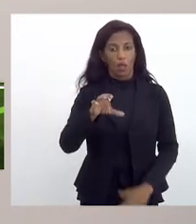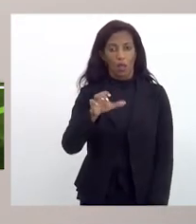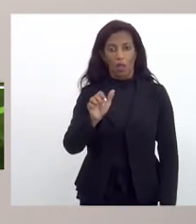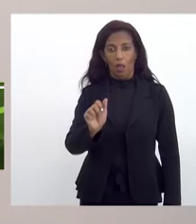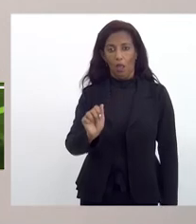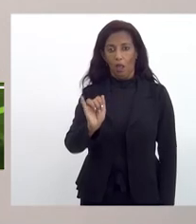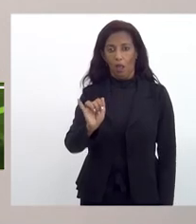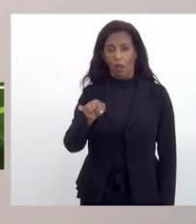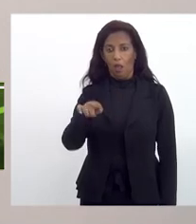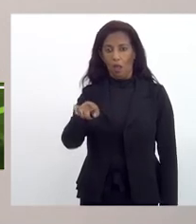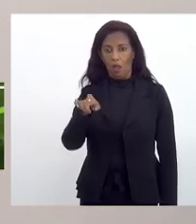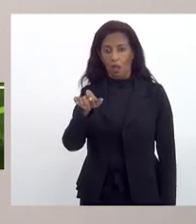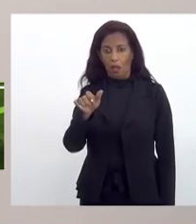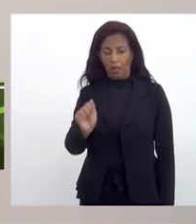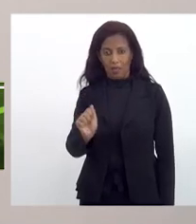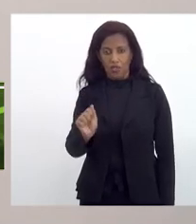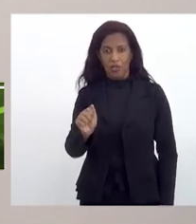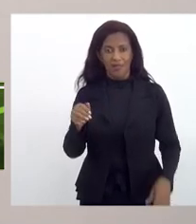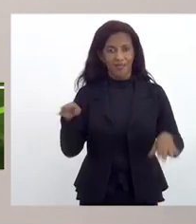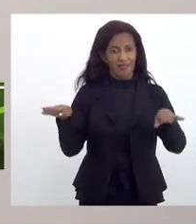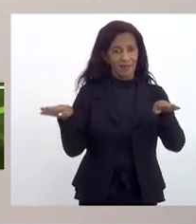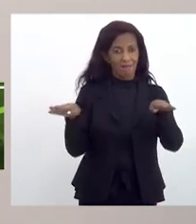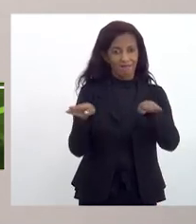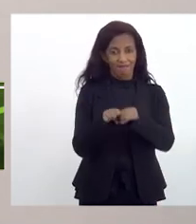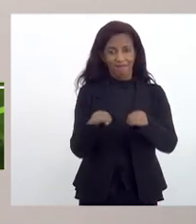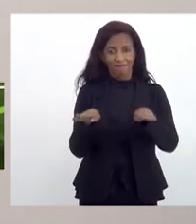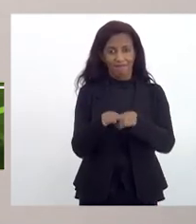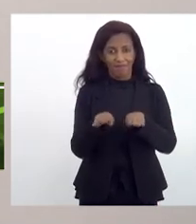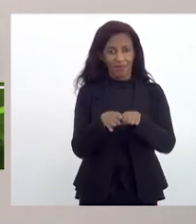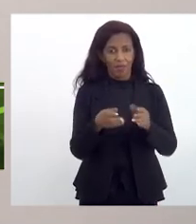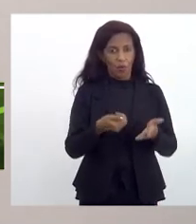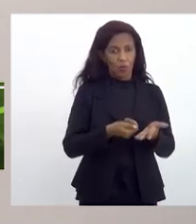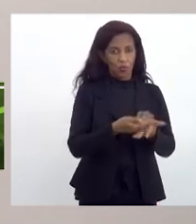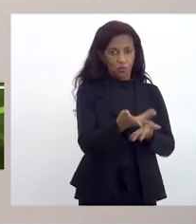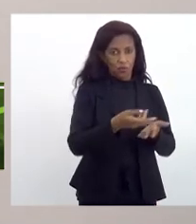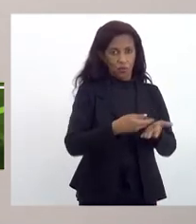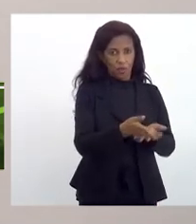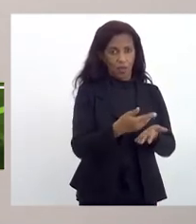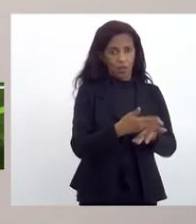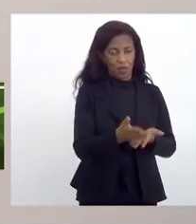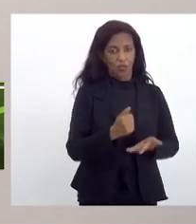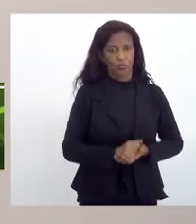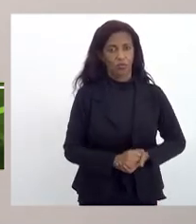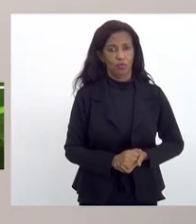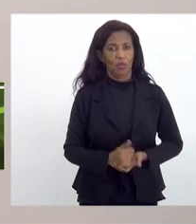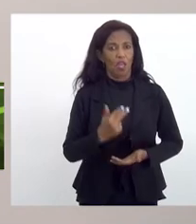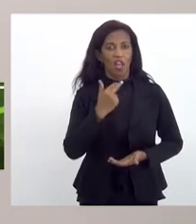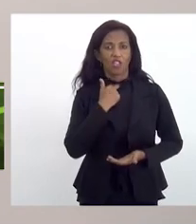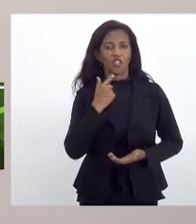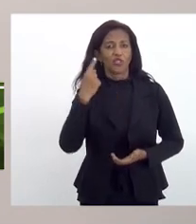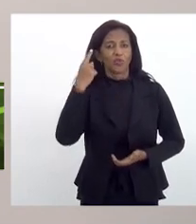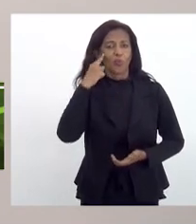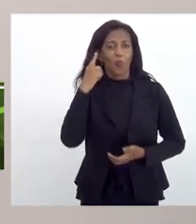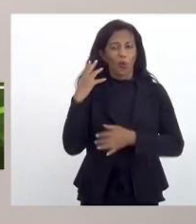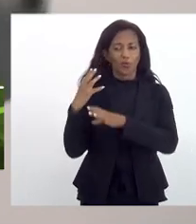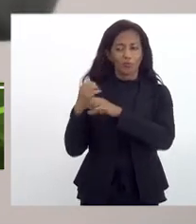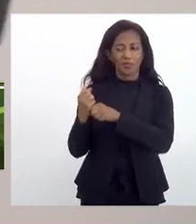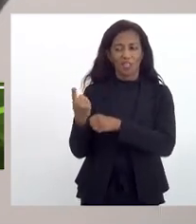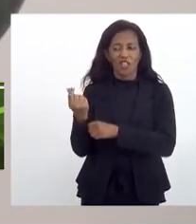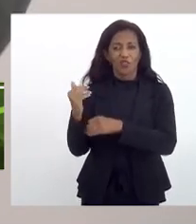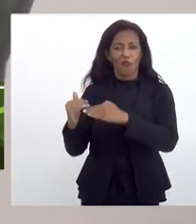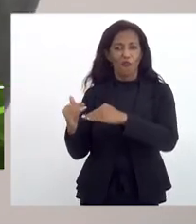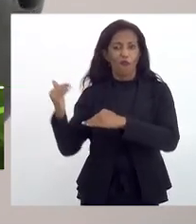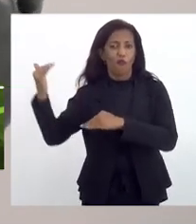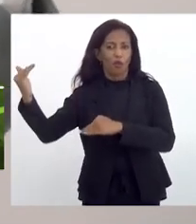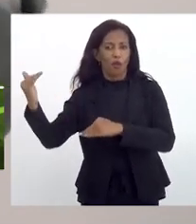com o nosso custeio de despesa obrigatória. A gente não conta com esses recursos extraordinários, porque foi isso que